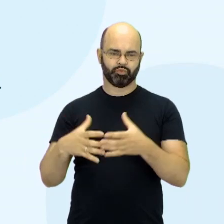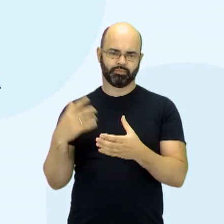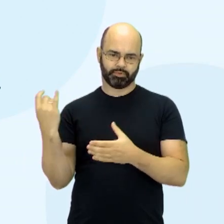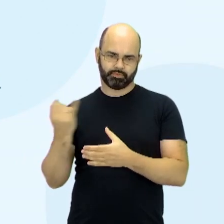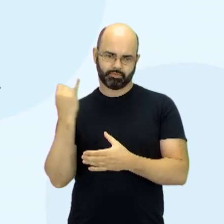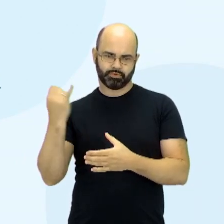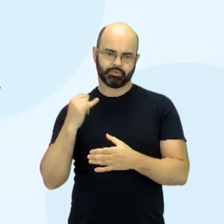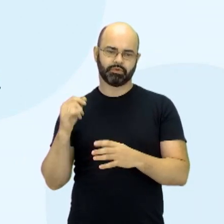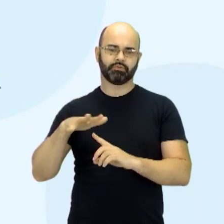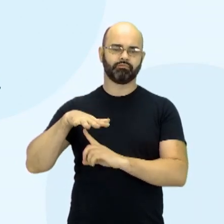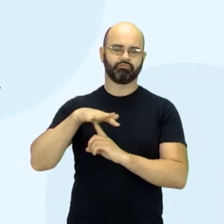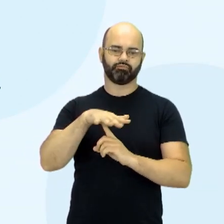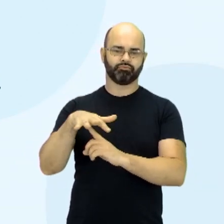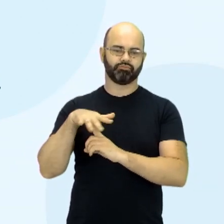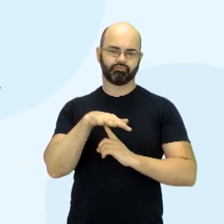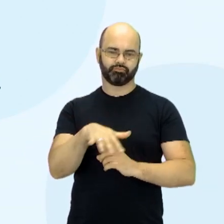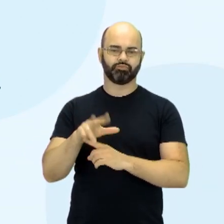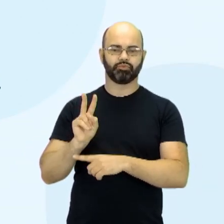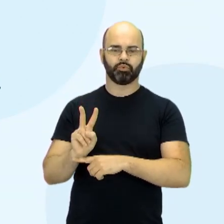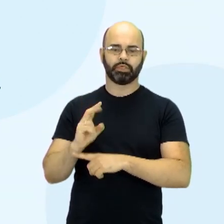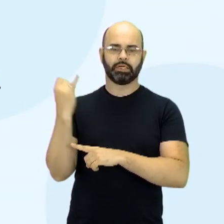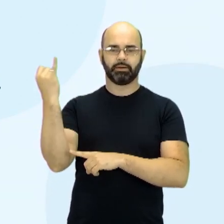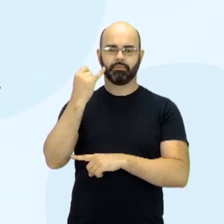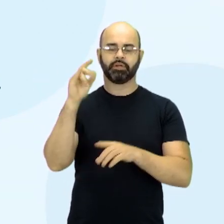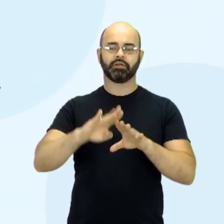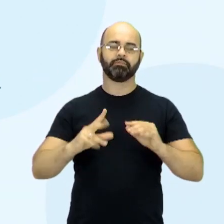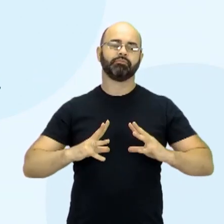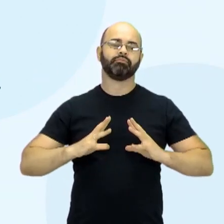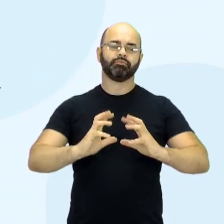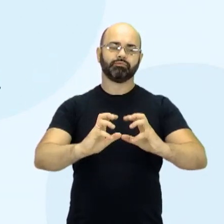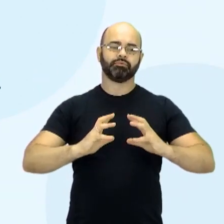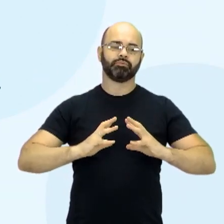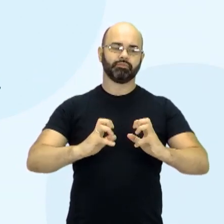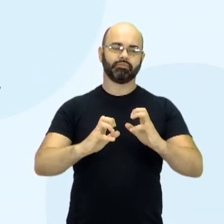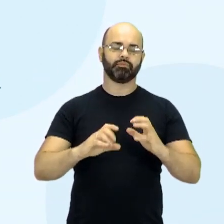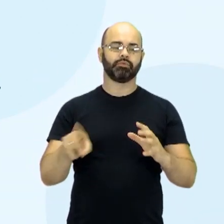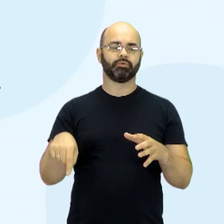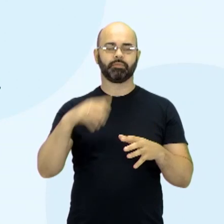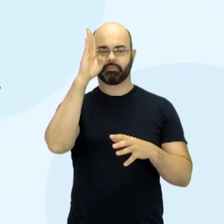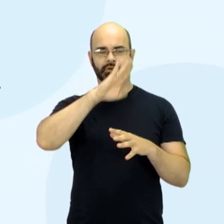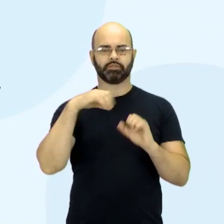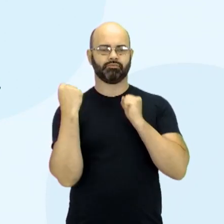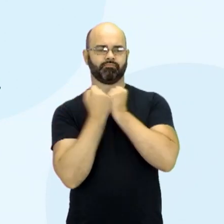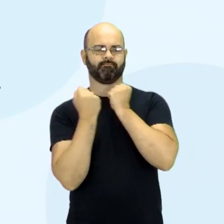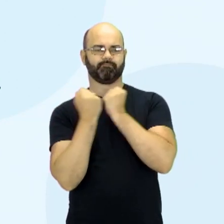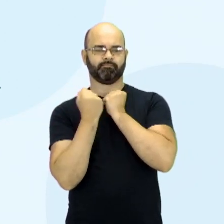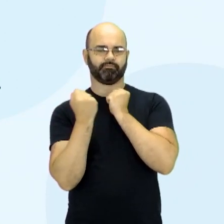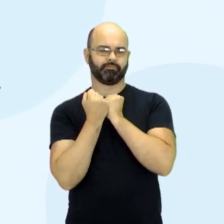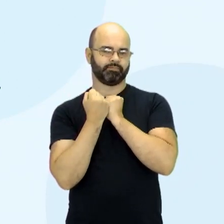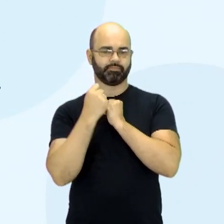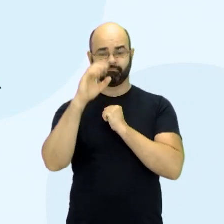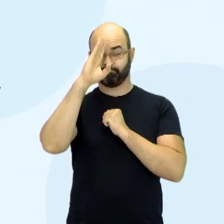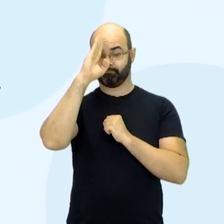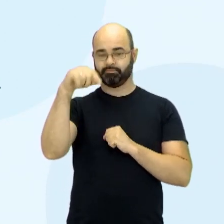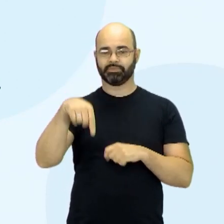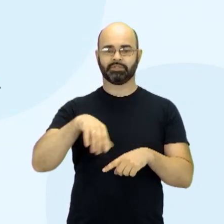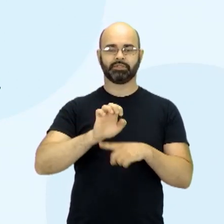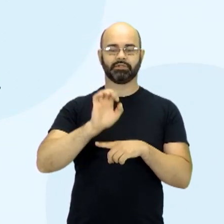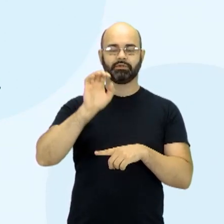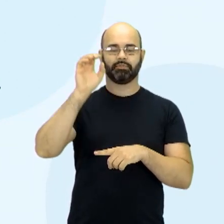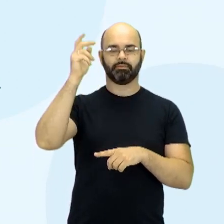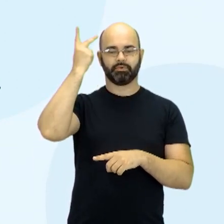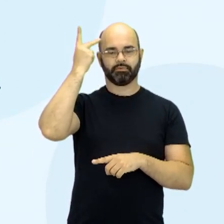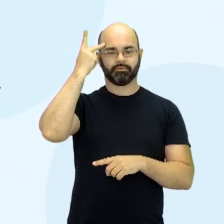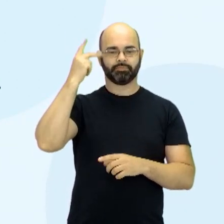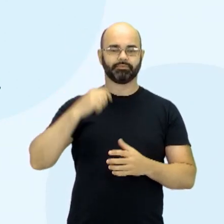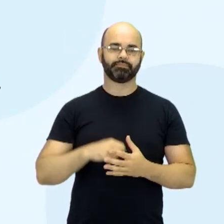e preservação da natureza e analisar conflitos e movimentos de resistência no Brasil, em especial aqui no estado de São